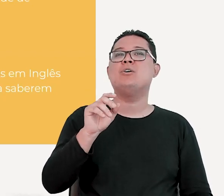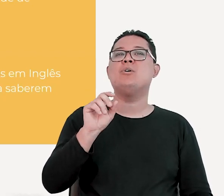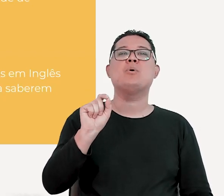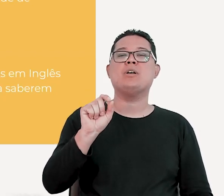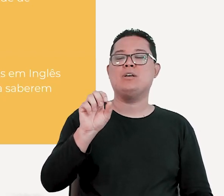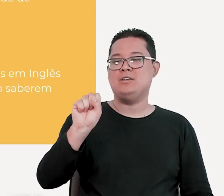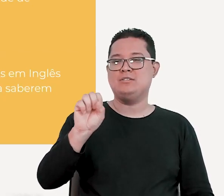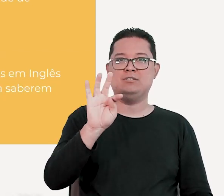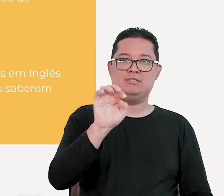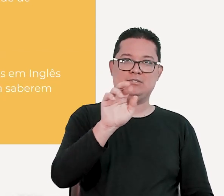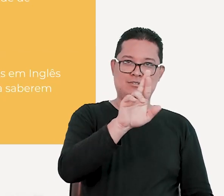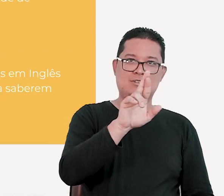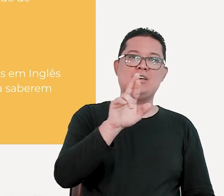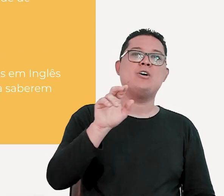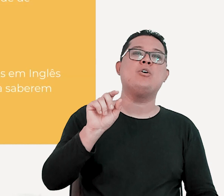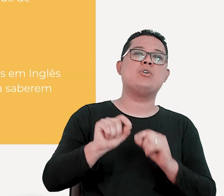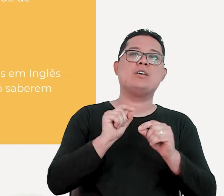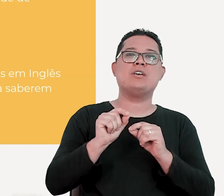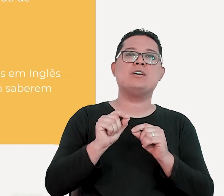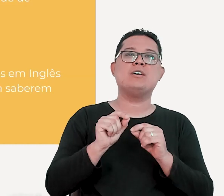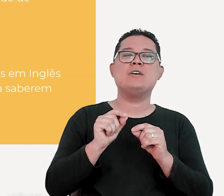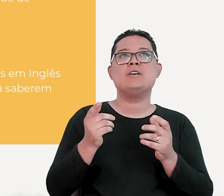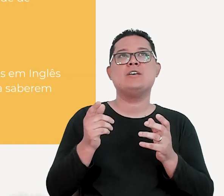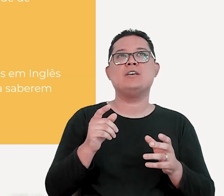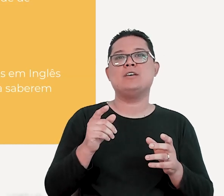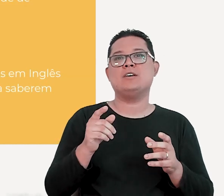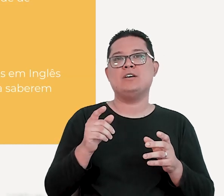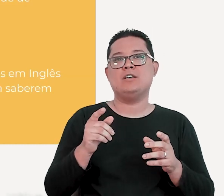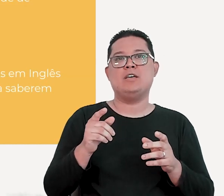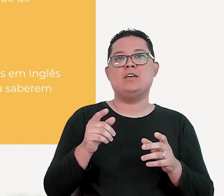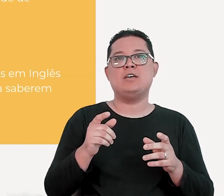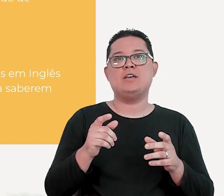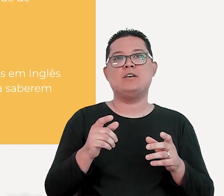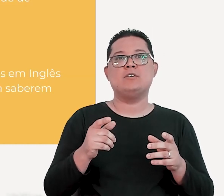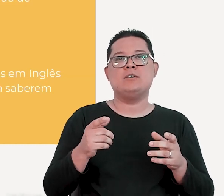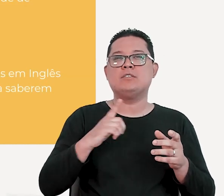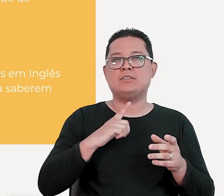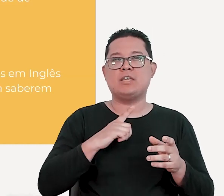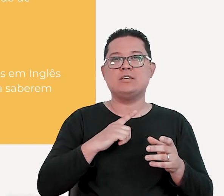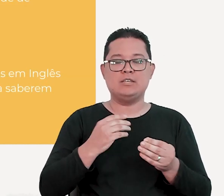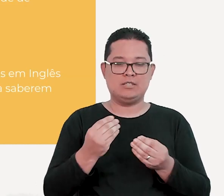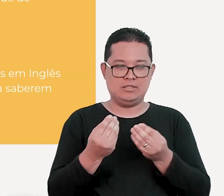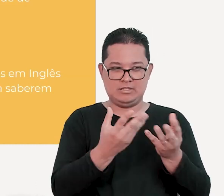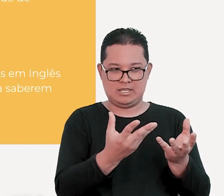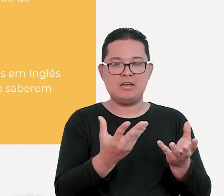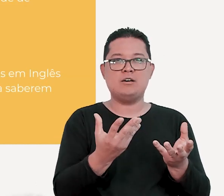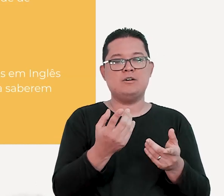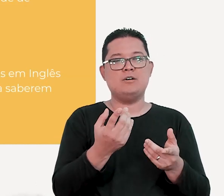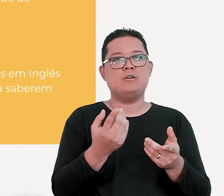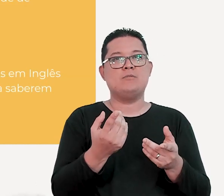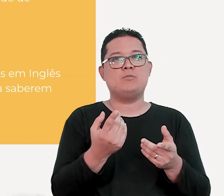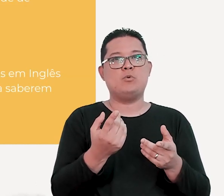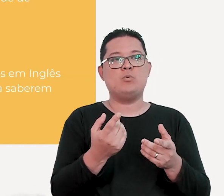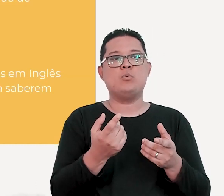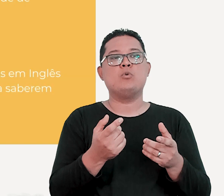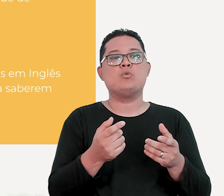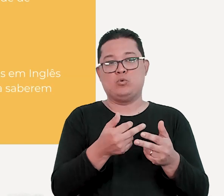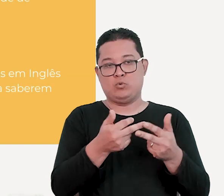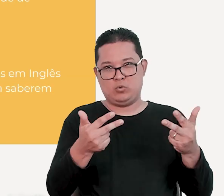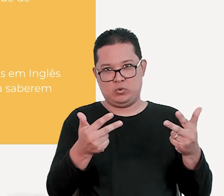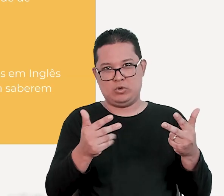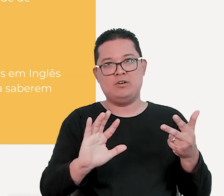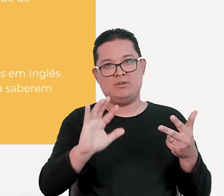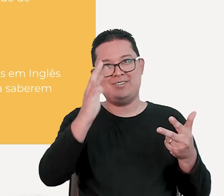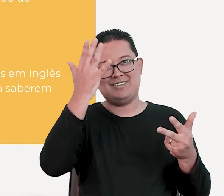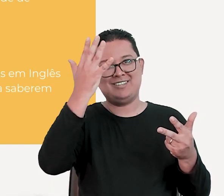de S-T-A-R, é situação, problema, análise e resposta. Então, eles analisam tudo. Tudo